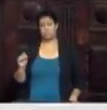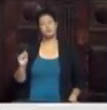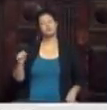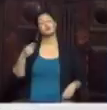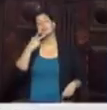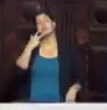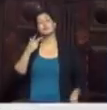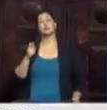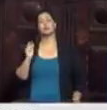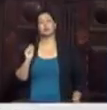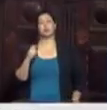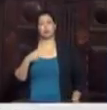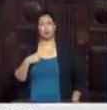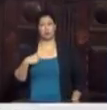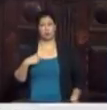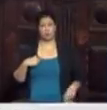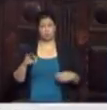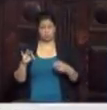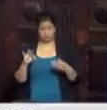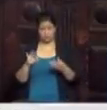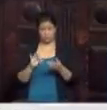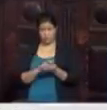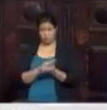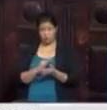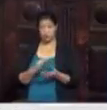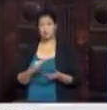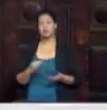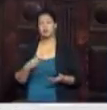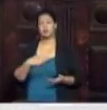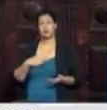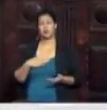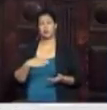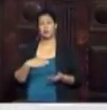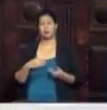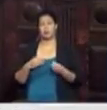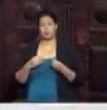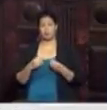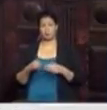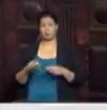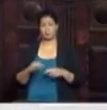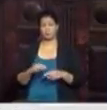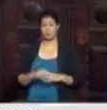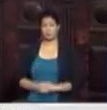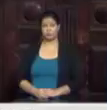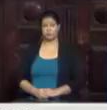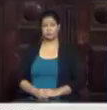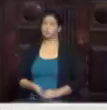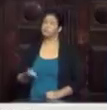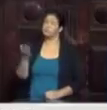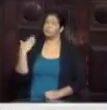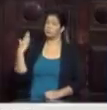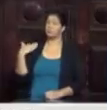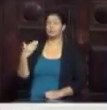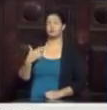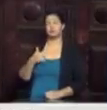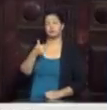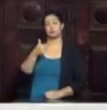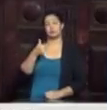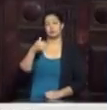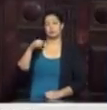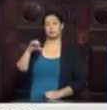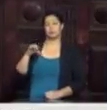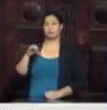estou assinando a minha deposição. O golpe de 64,